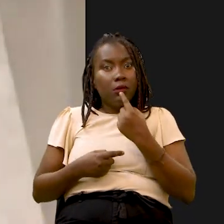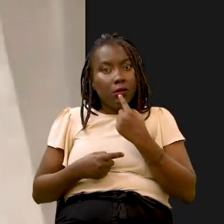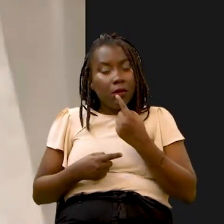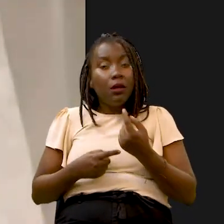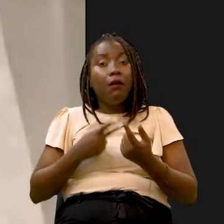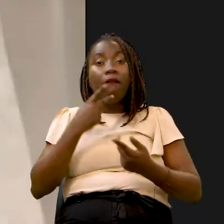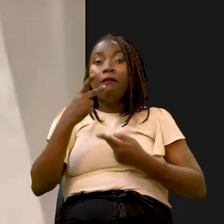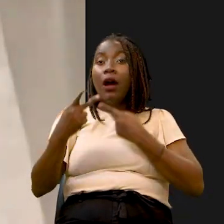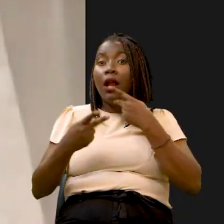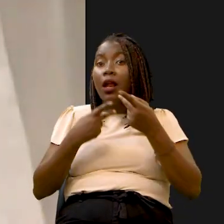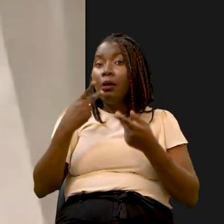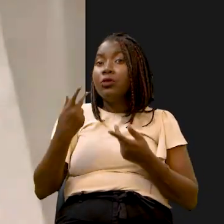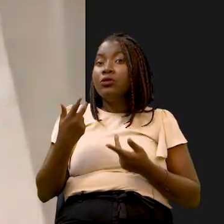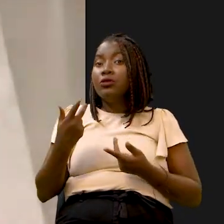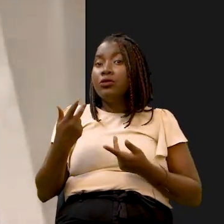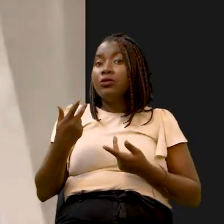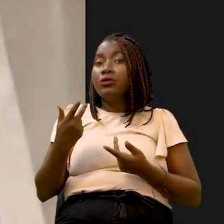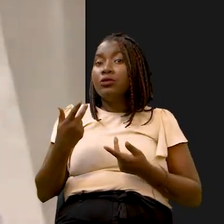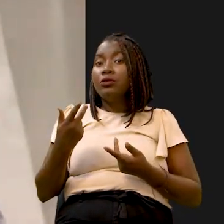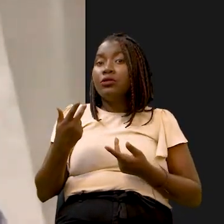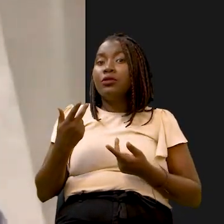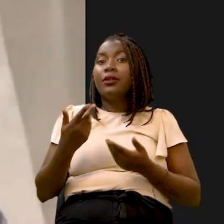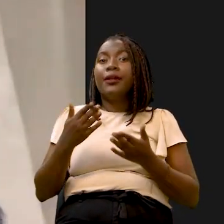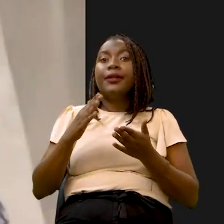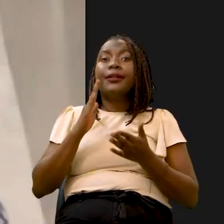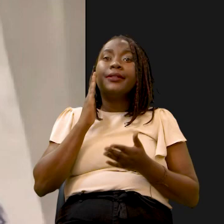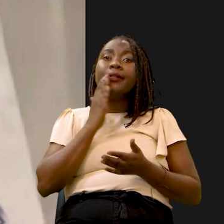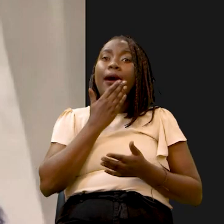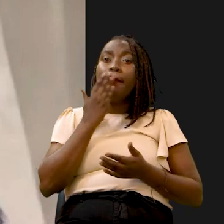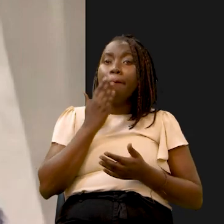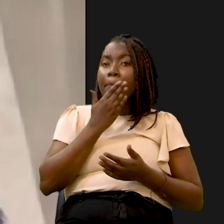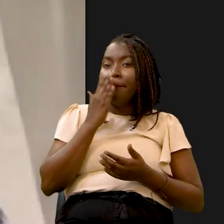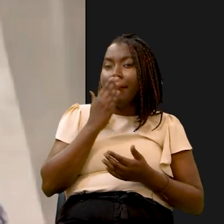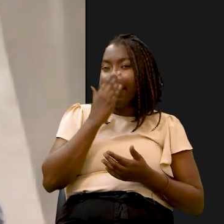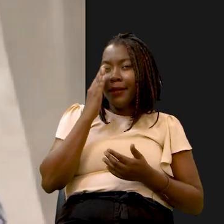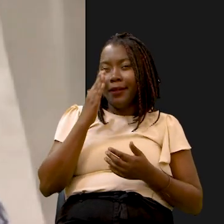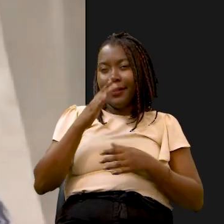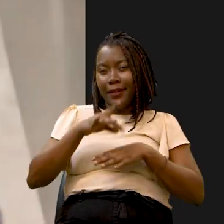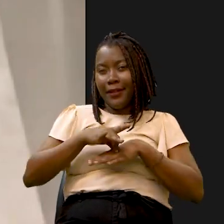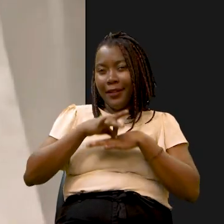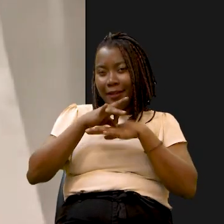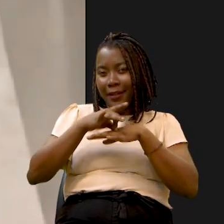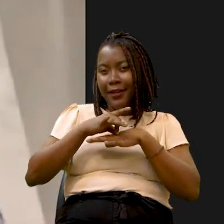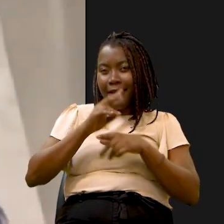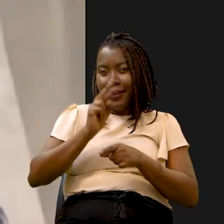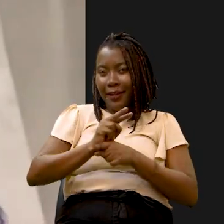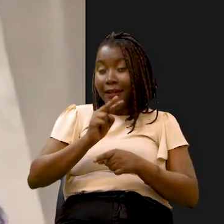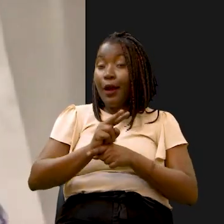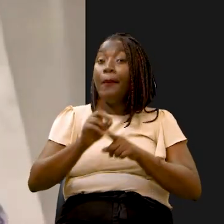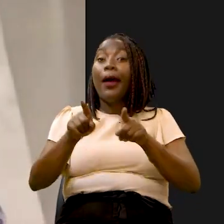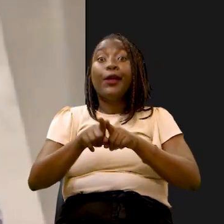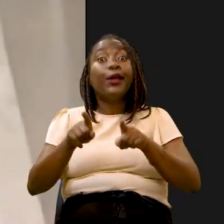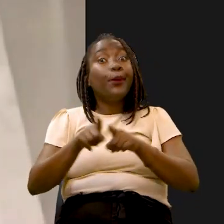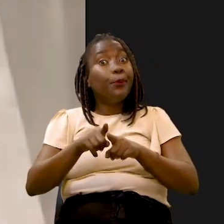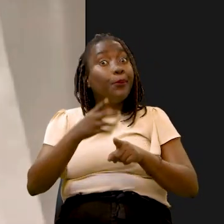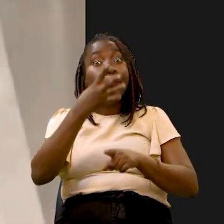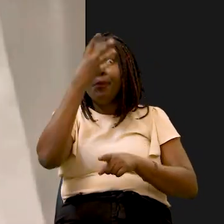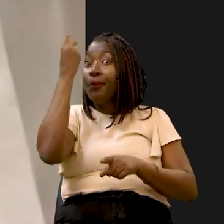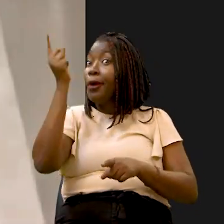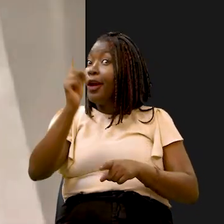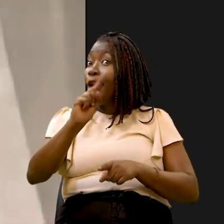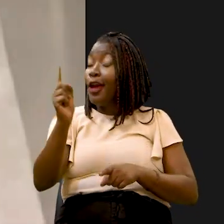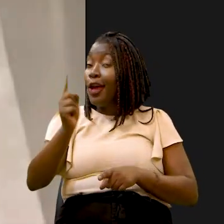no lábio, né? Falamos da aplicação do filtro solar na pele, mas não vamos esquecer também